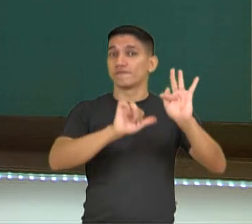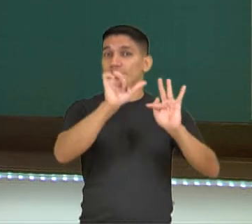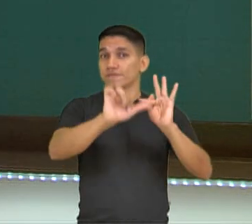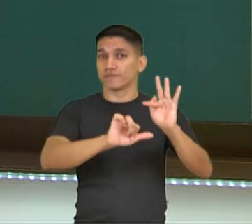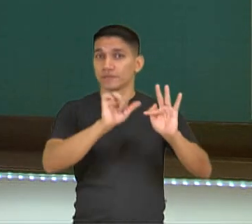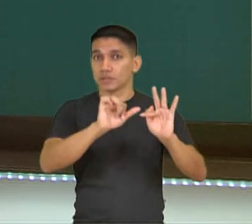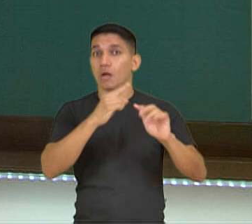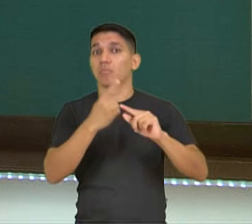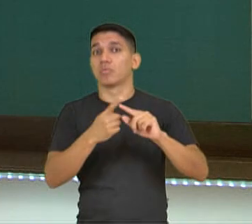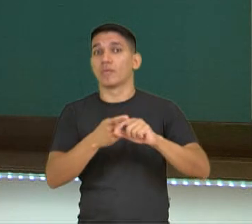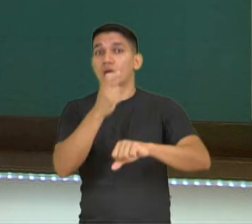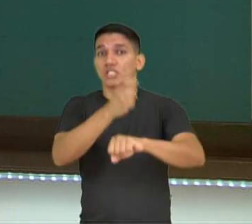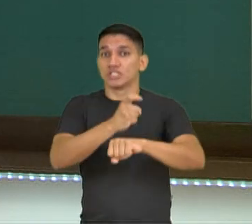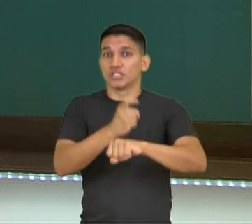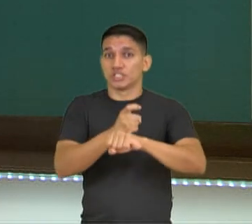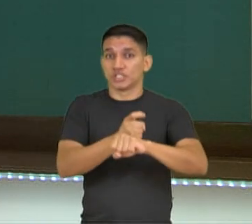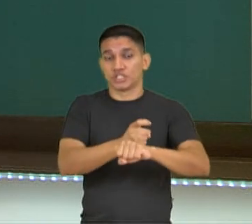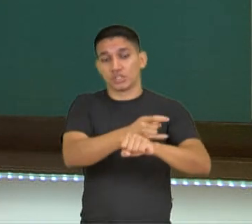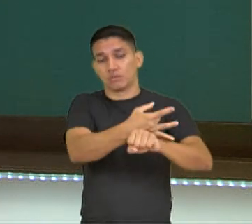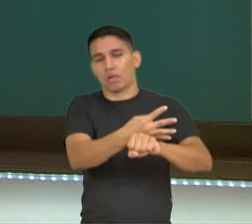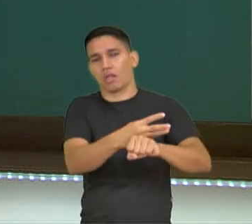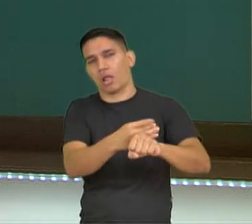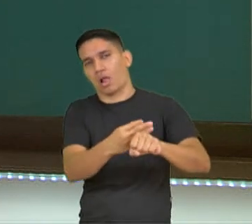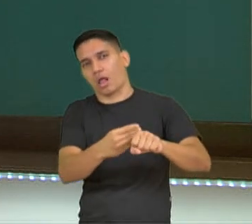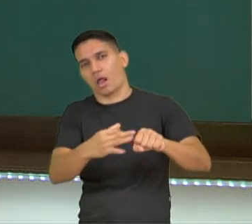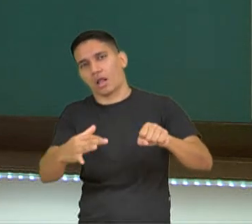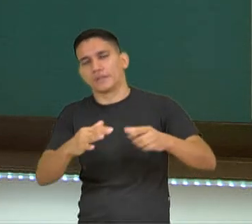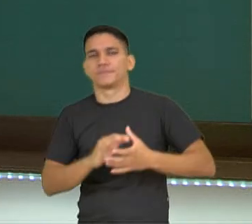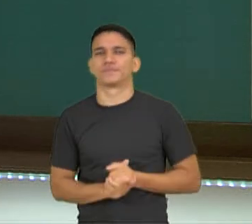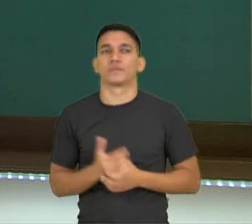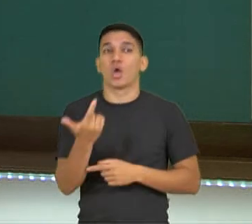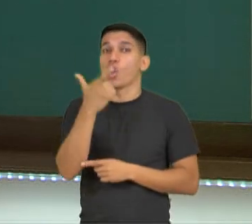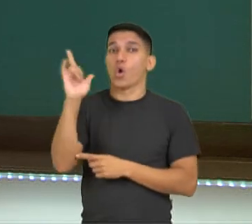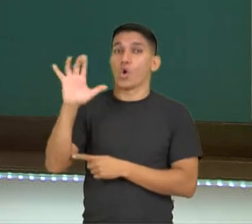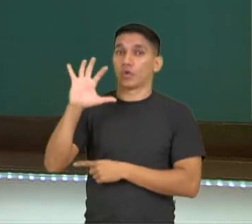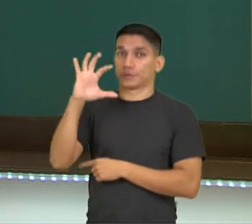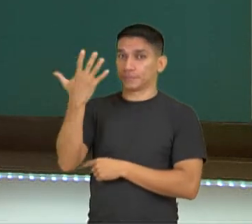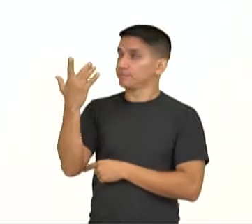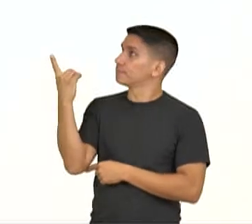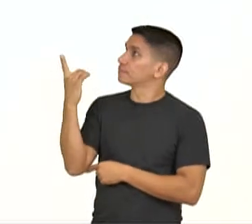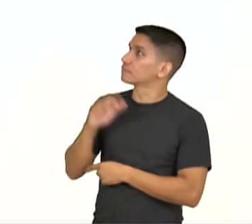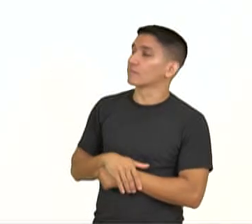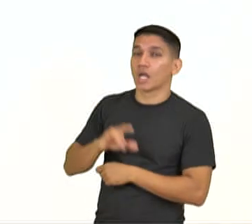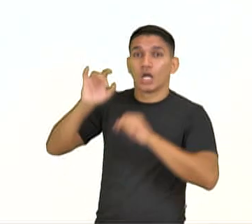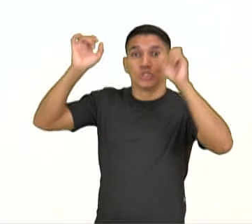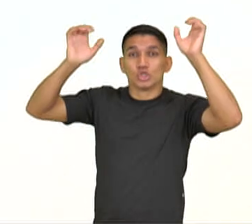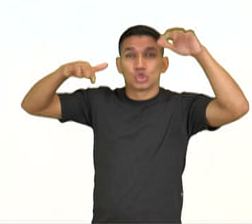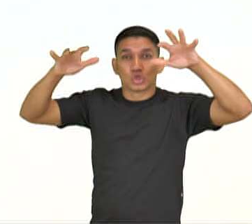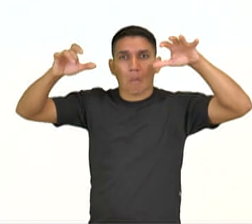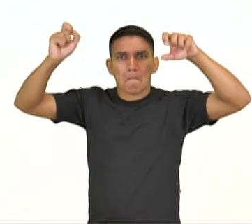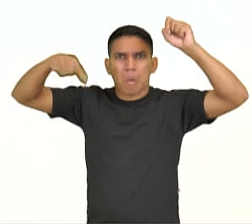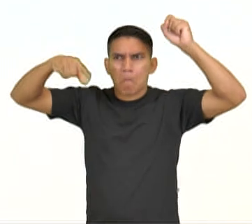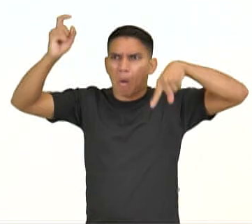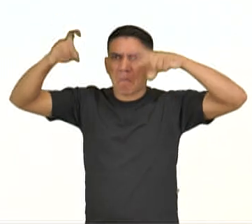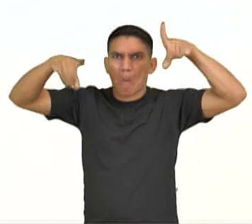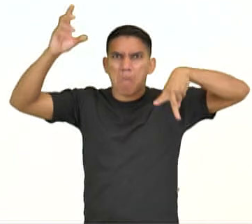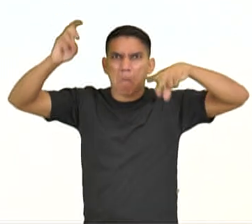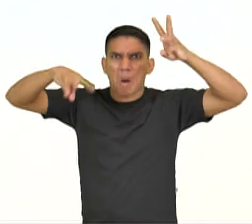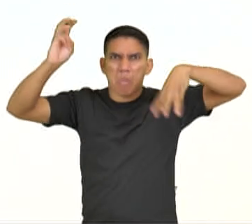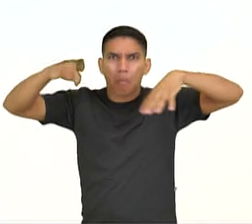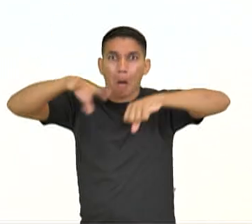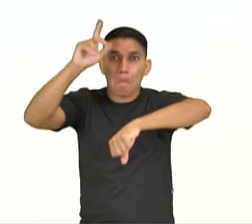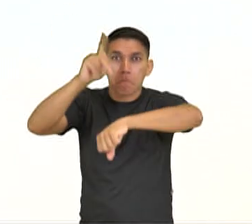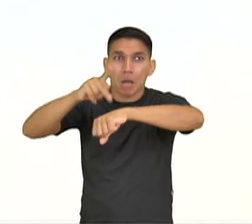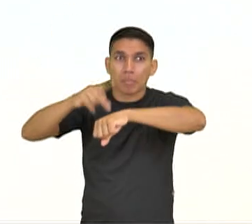o derretimento das geleiras, tá bom? Outro fenômeno, chuva com granizo. Então essa imagem aqui